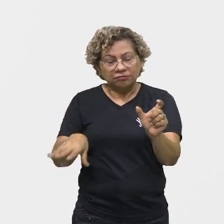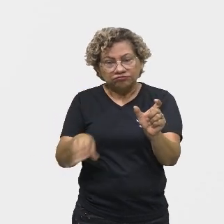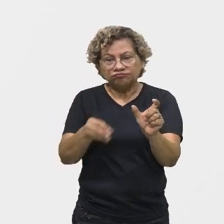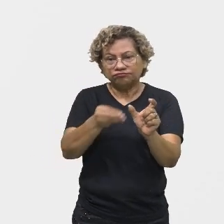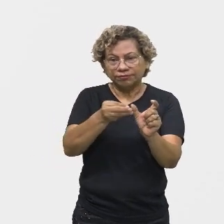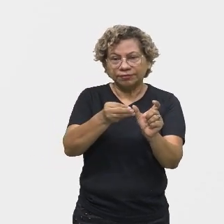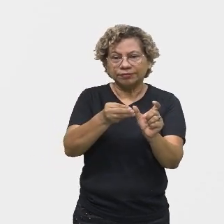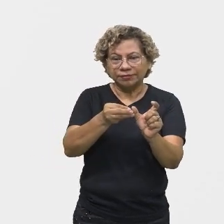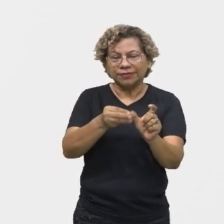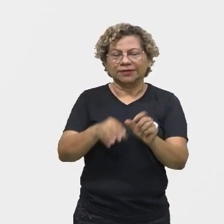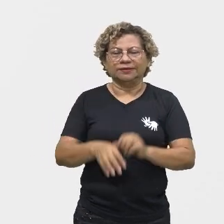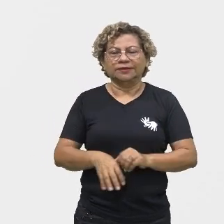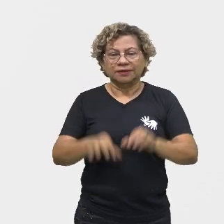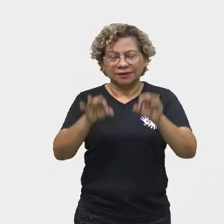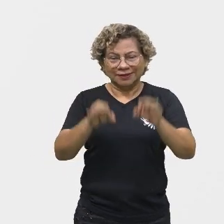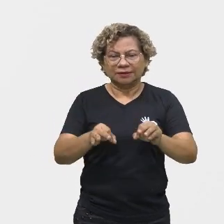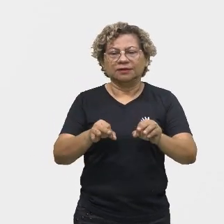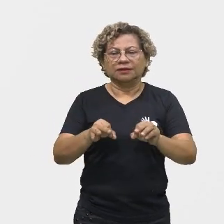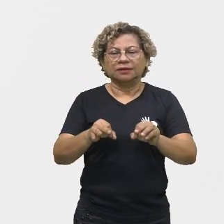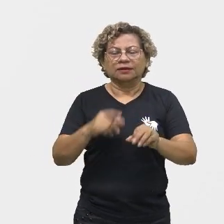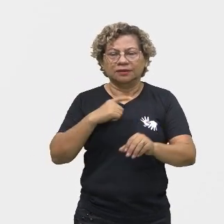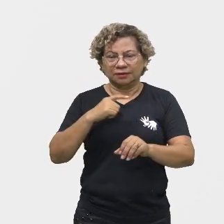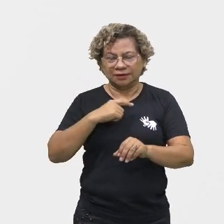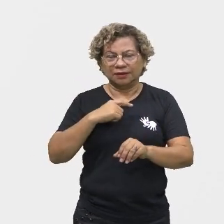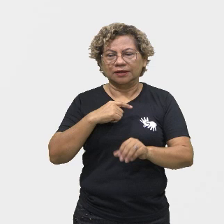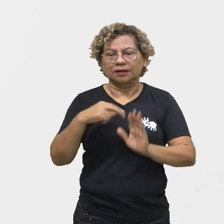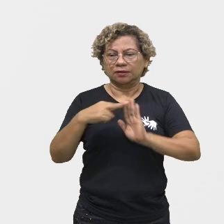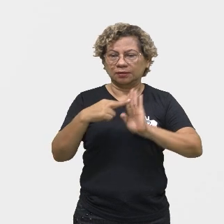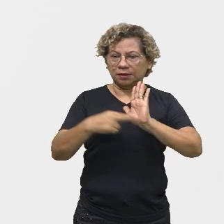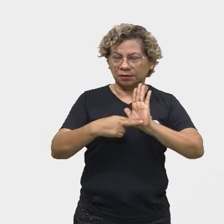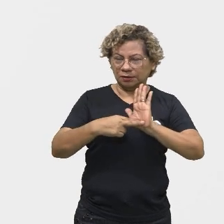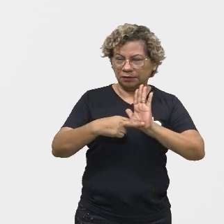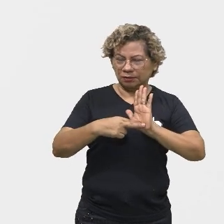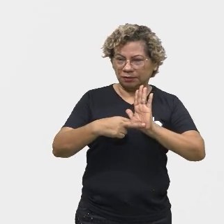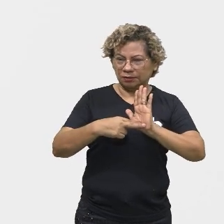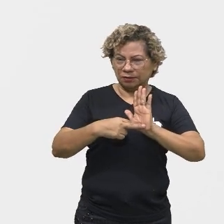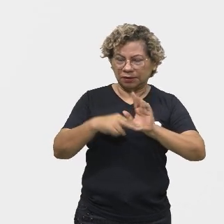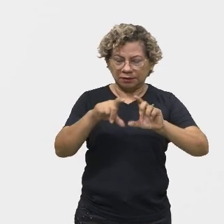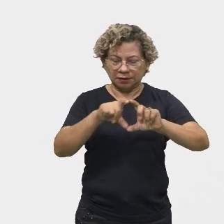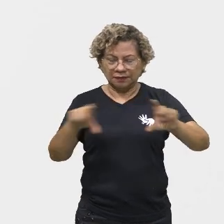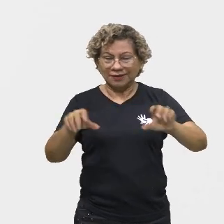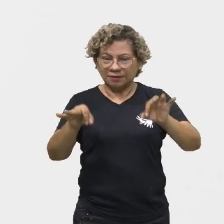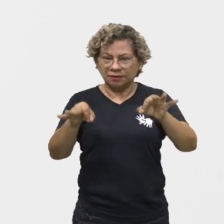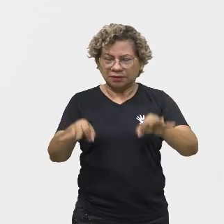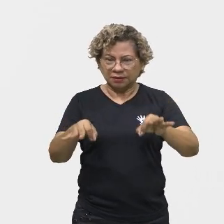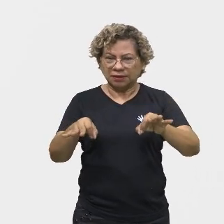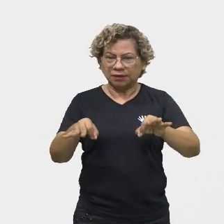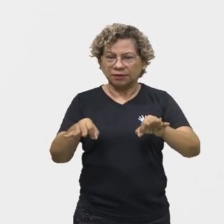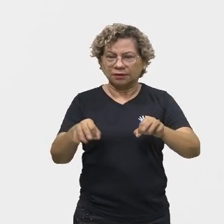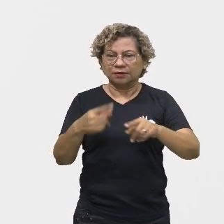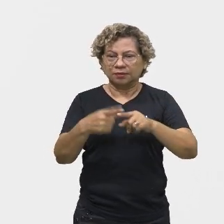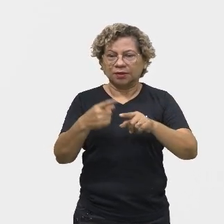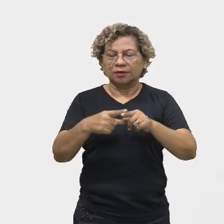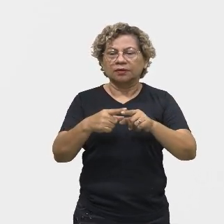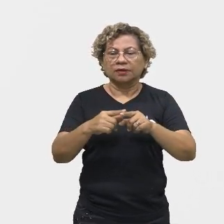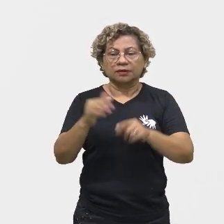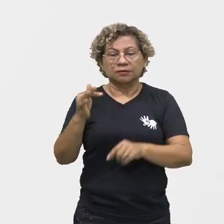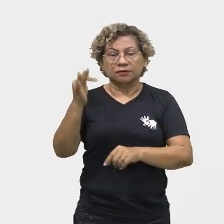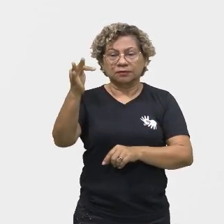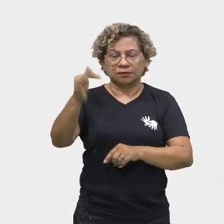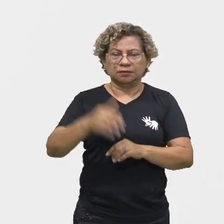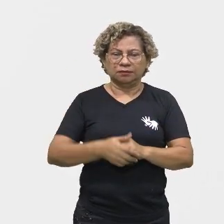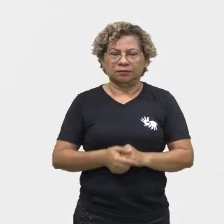de acordo aí com a regra aí que forma, então, o futuro, né? Lembre sempre dessa estrutura, sujeito, o